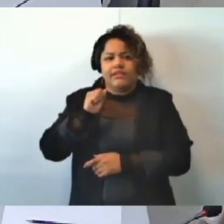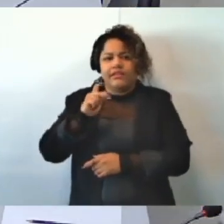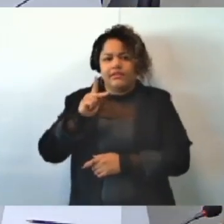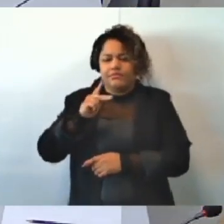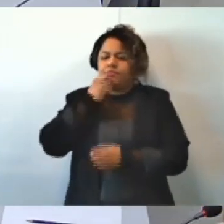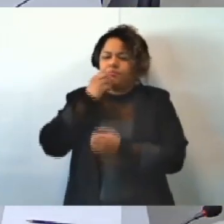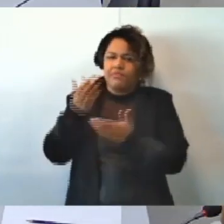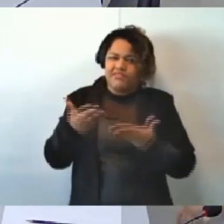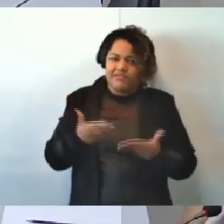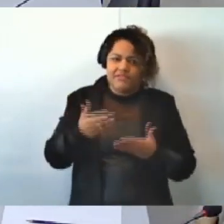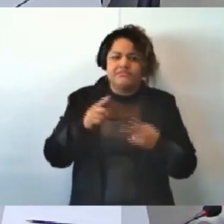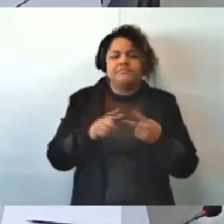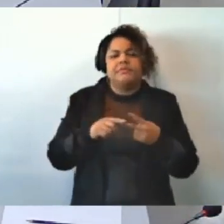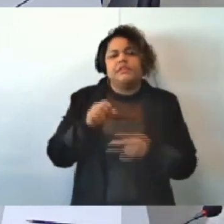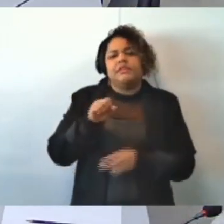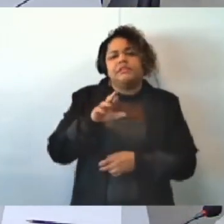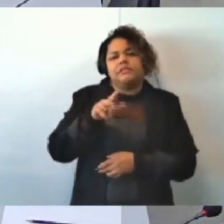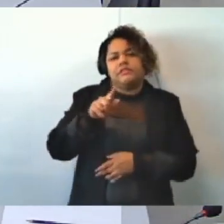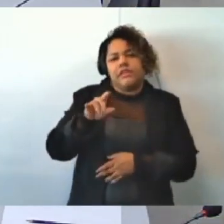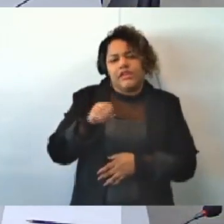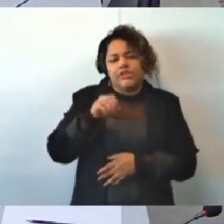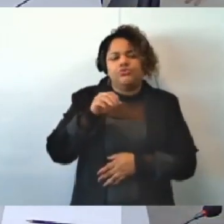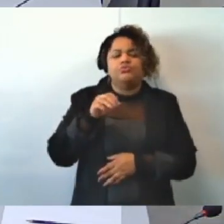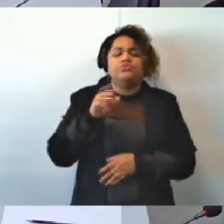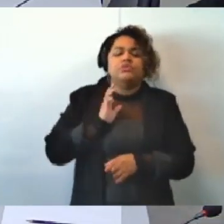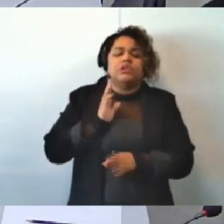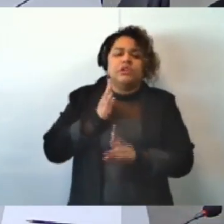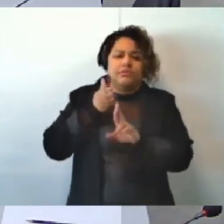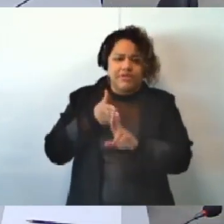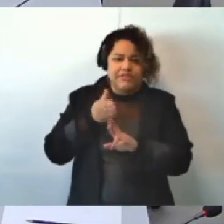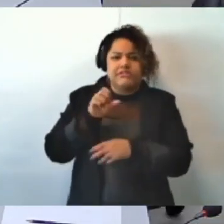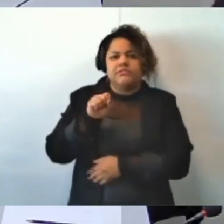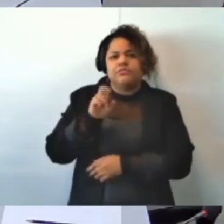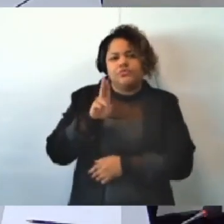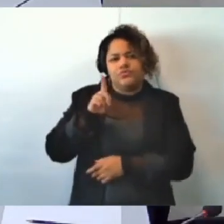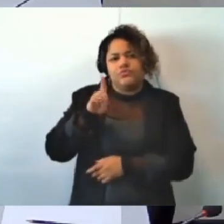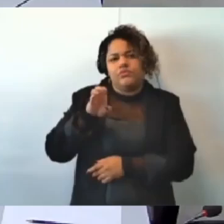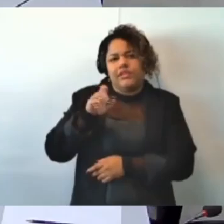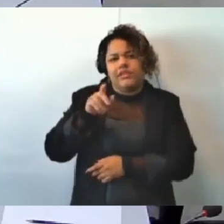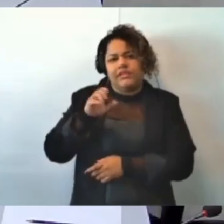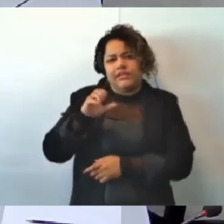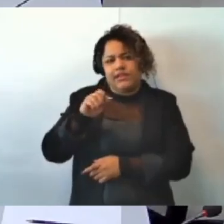Sérgio Márcio dos Reis, também representante da Sudecap, por favor. Seja bem-vindo.